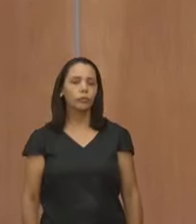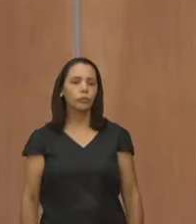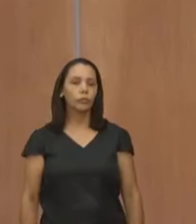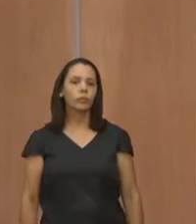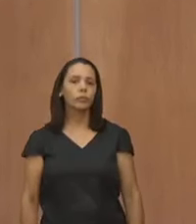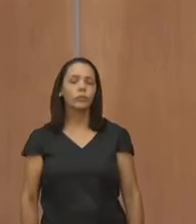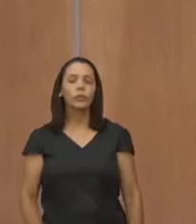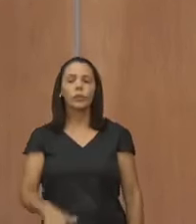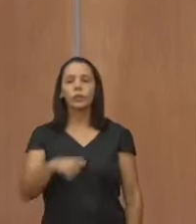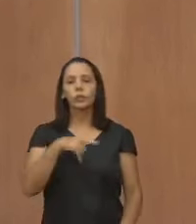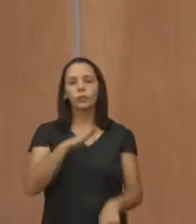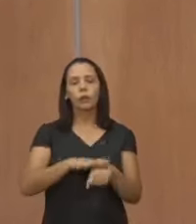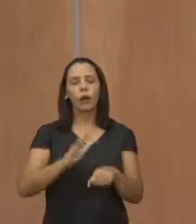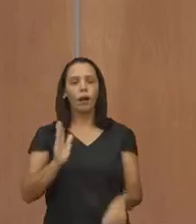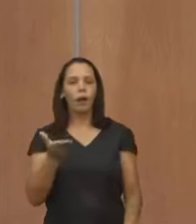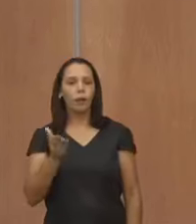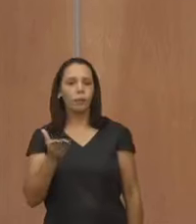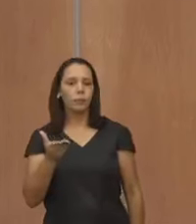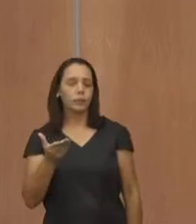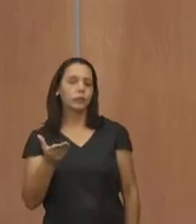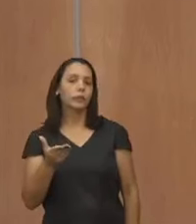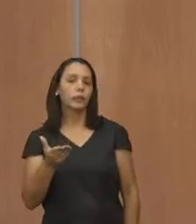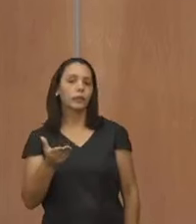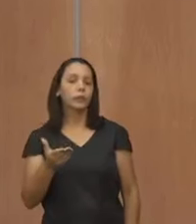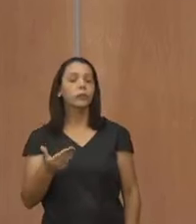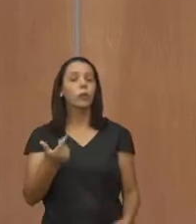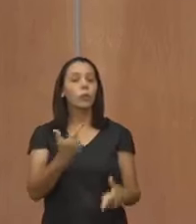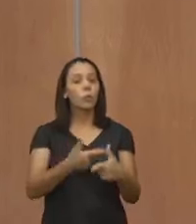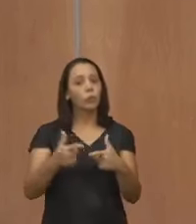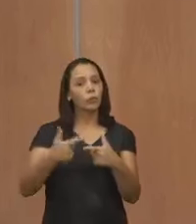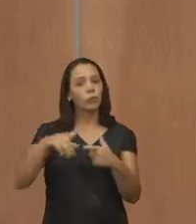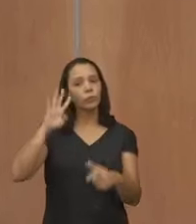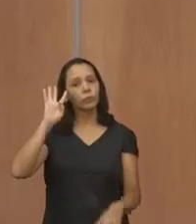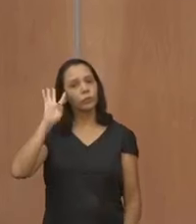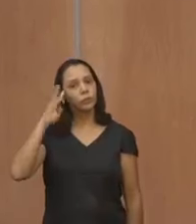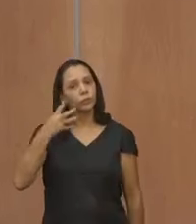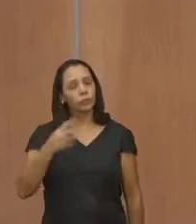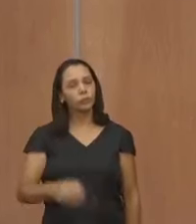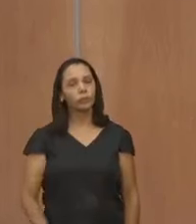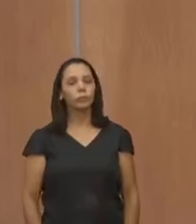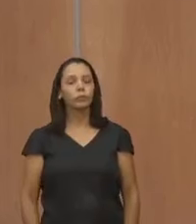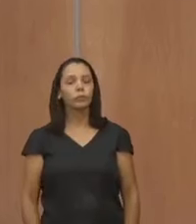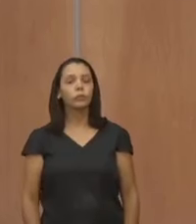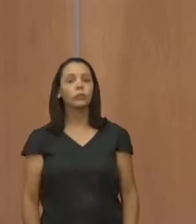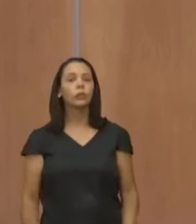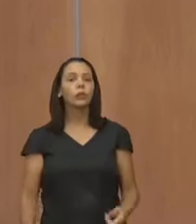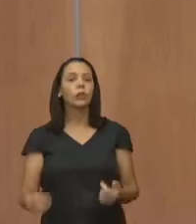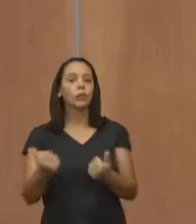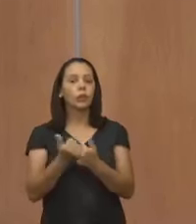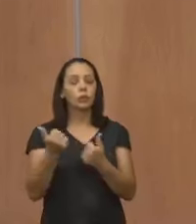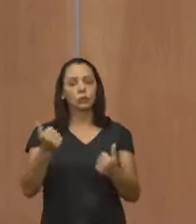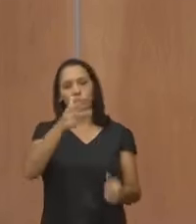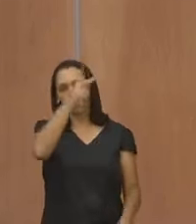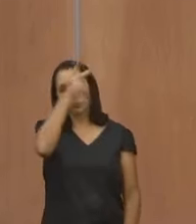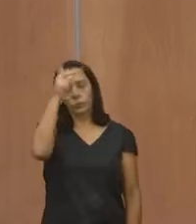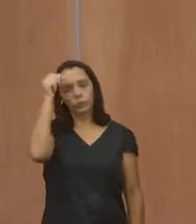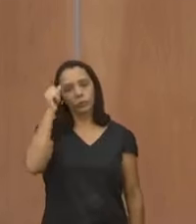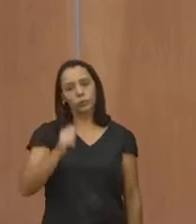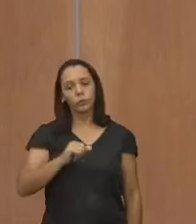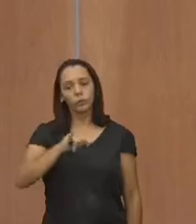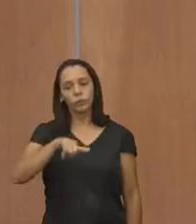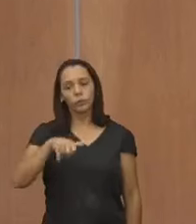e precisa às demandas de cada região. A subprefeitura Veranejal, que é aqui no